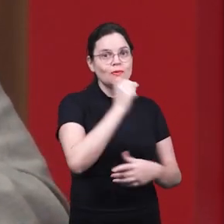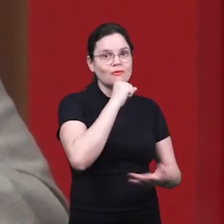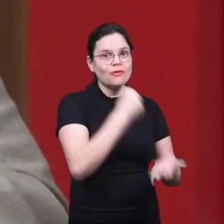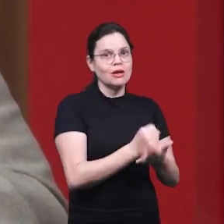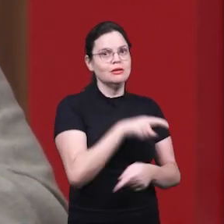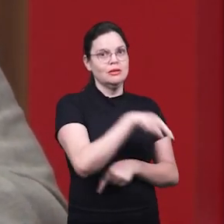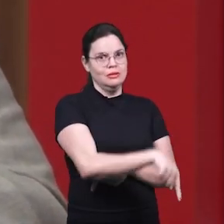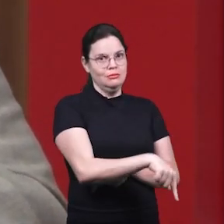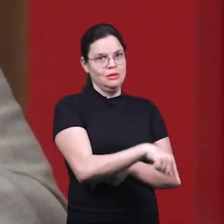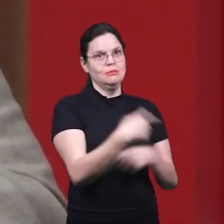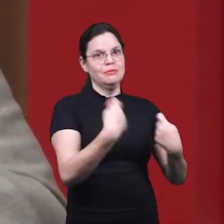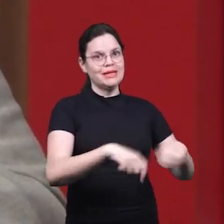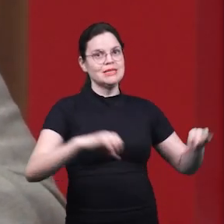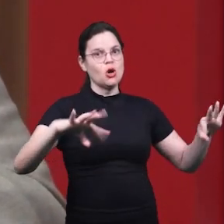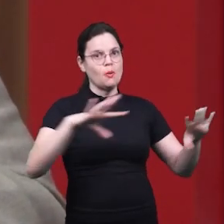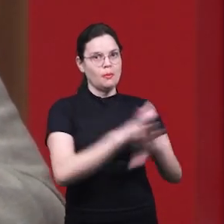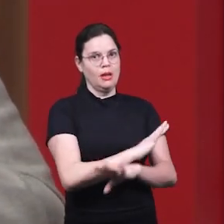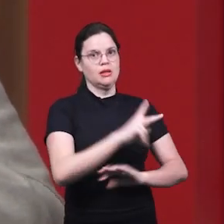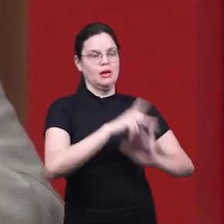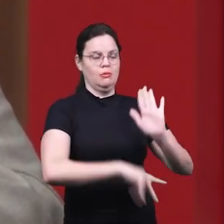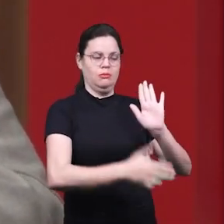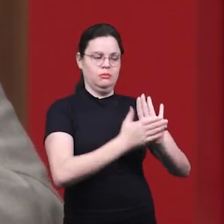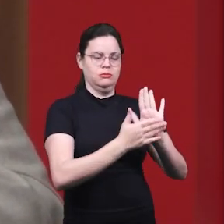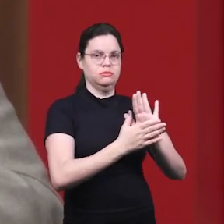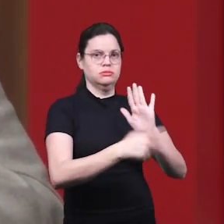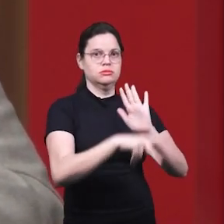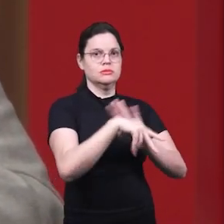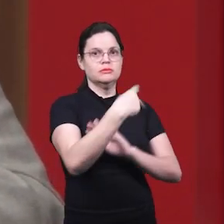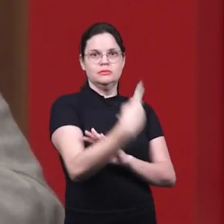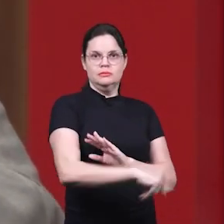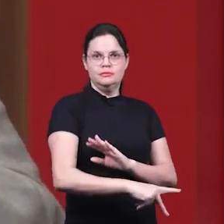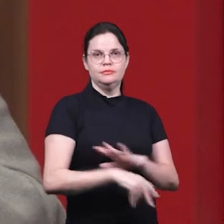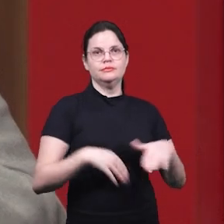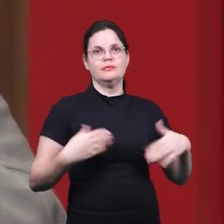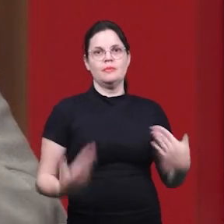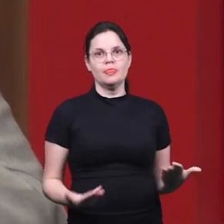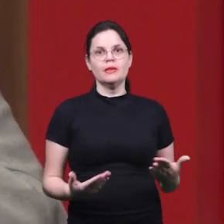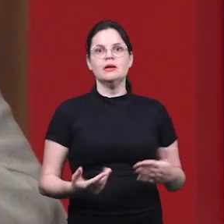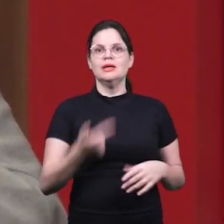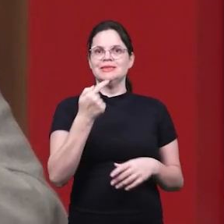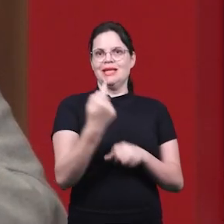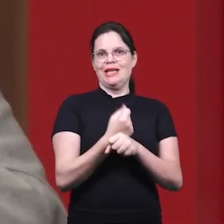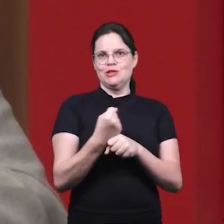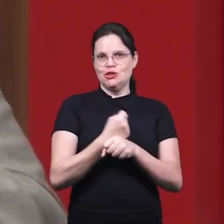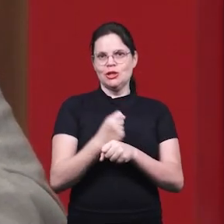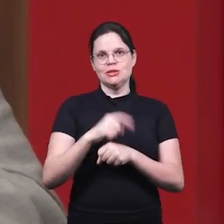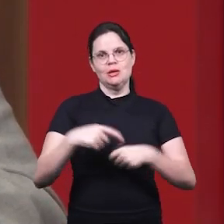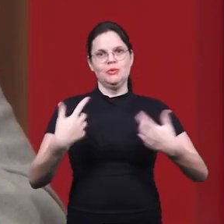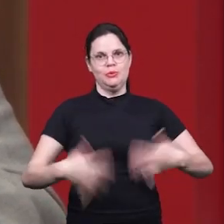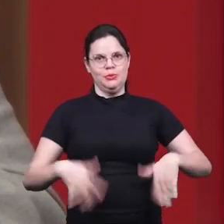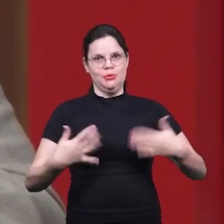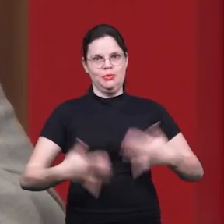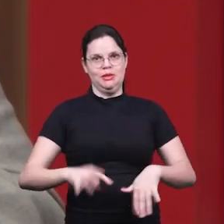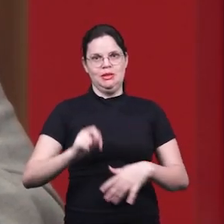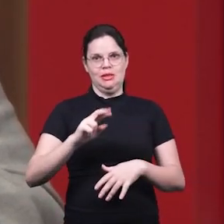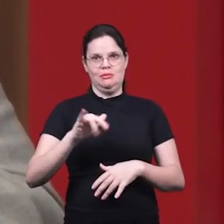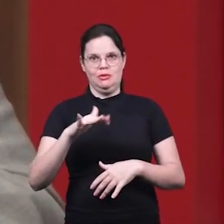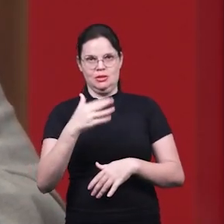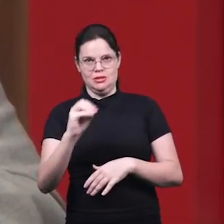Testamento. E que é também, esses 7 anos são a grande tribulação. Tem